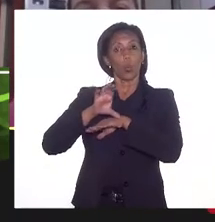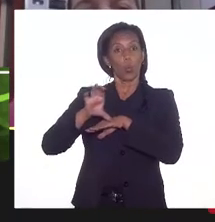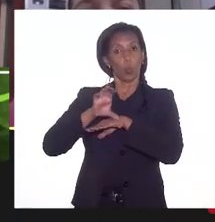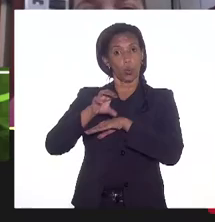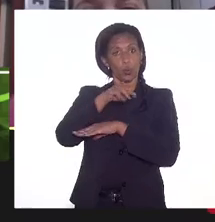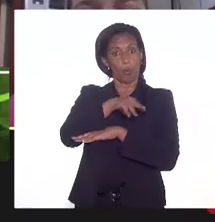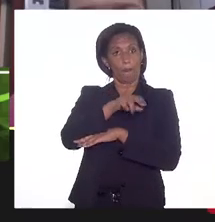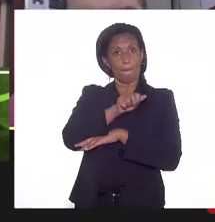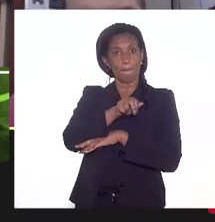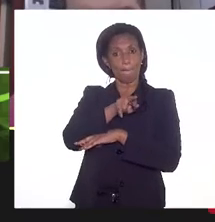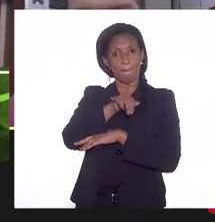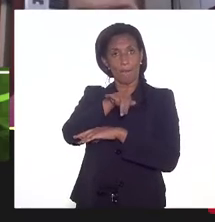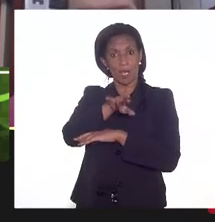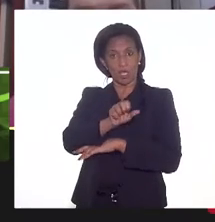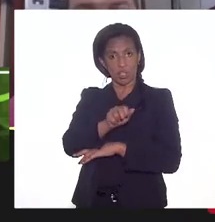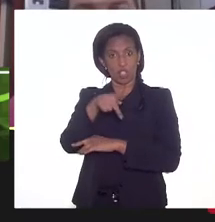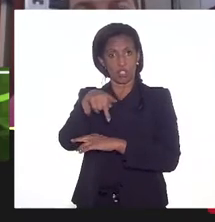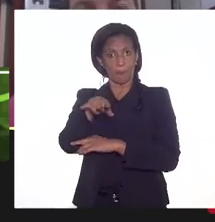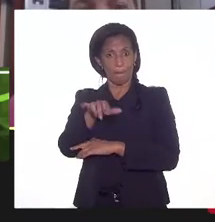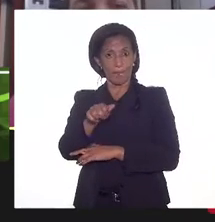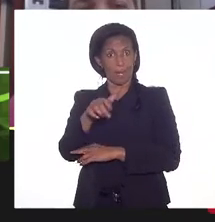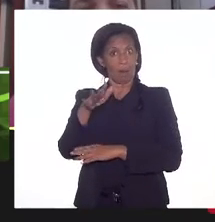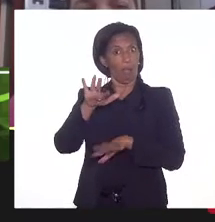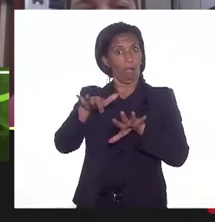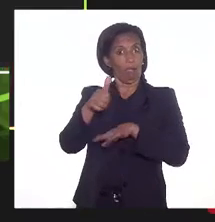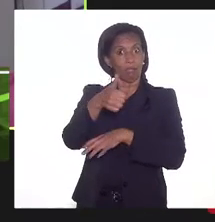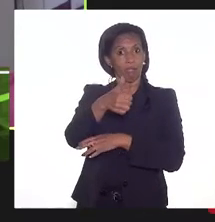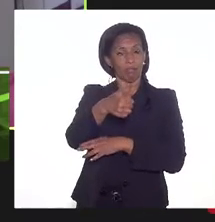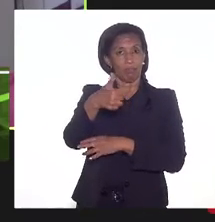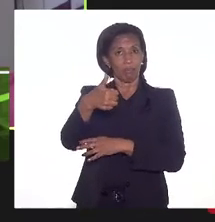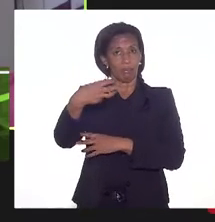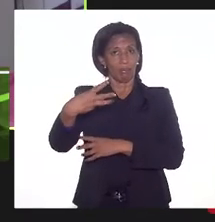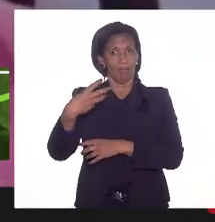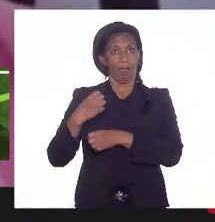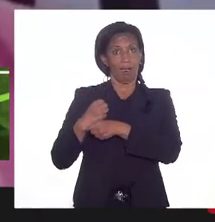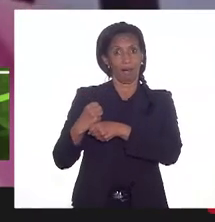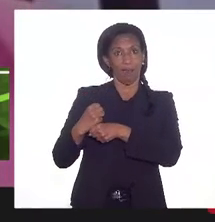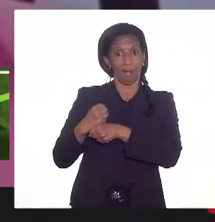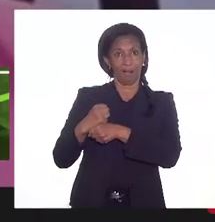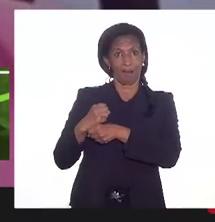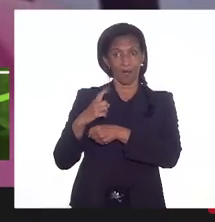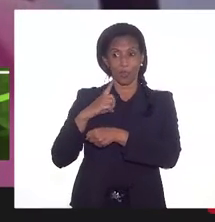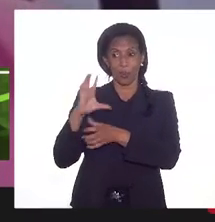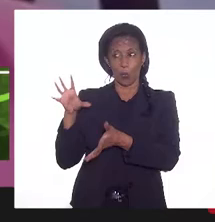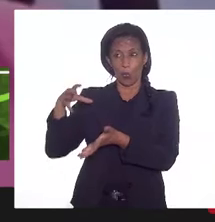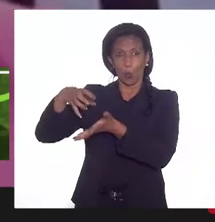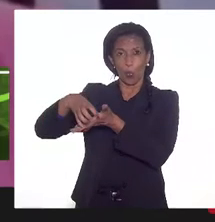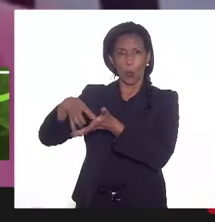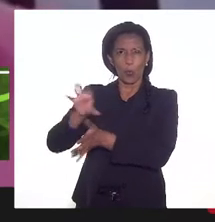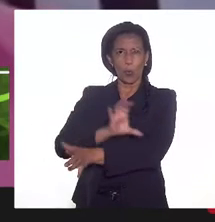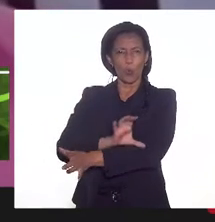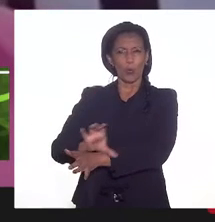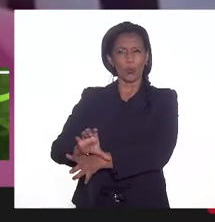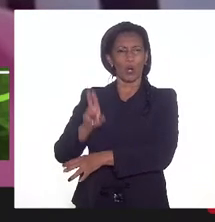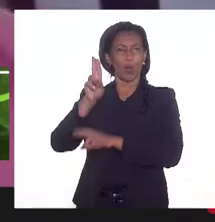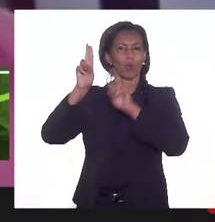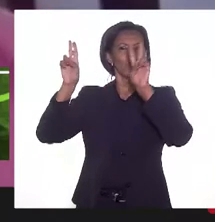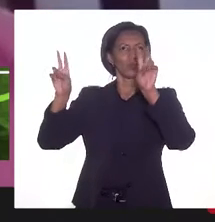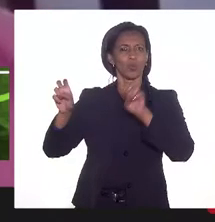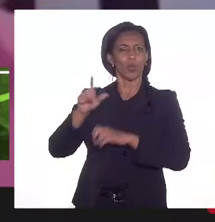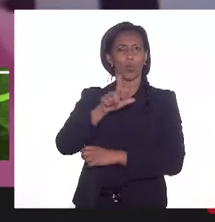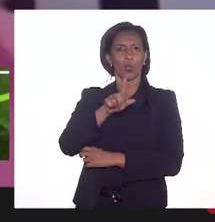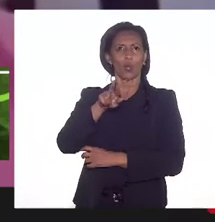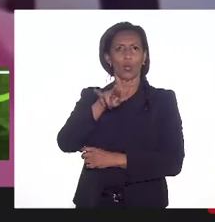Martins Pena é uma escola que tem 113 anos e a gente montou o centro cultural Luísa Barreto Leite e eu já vou propor uma